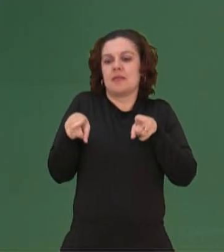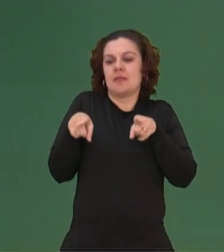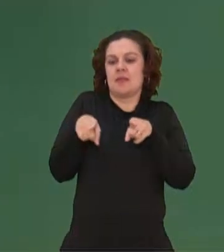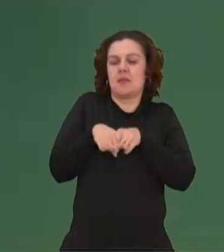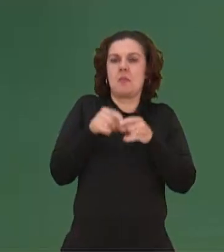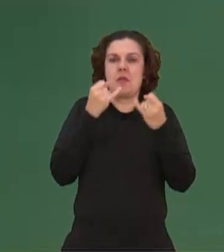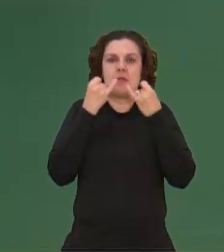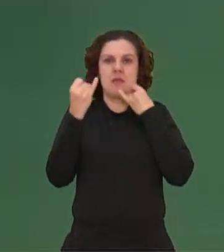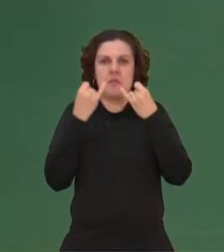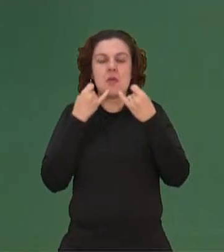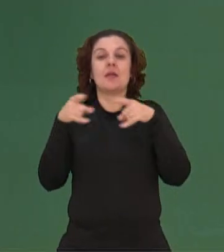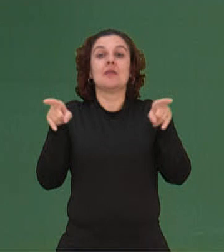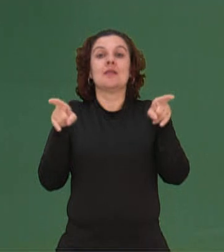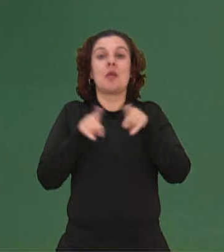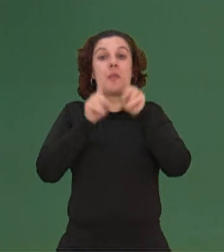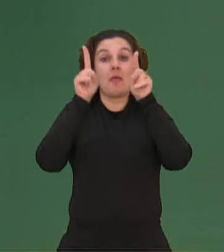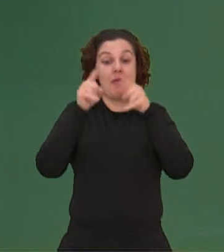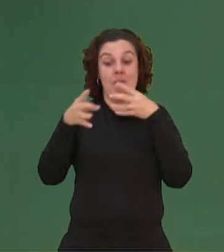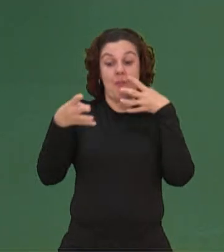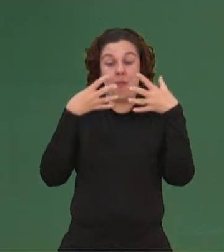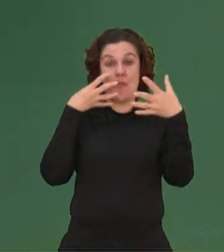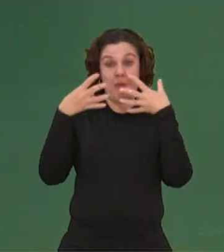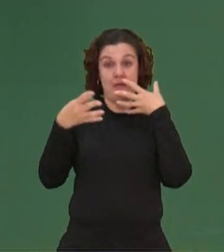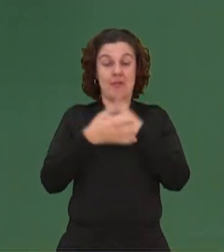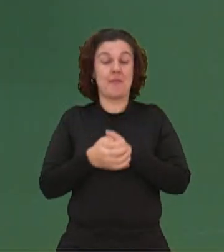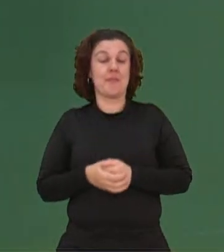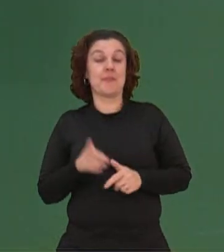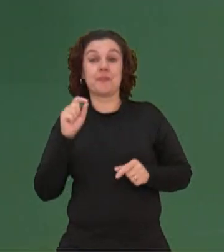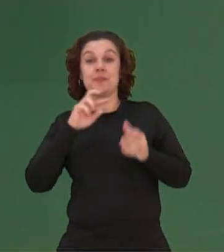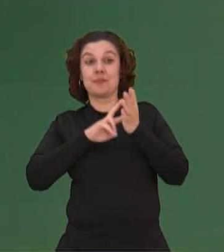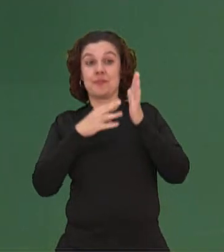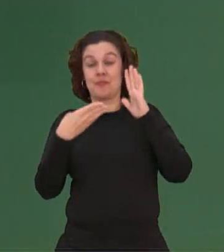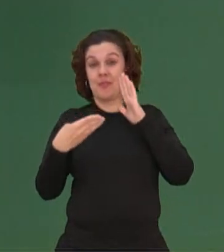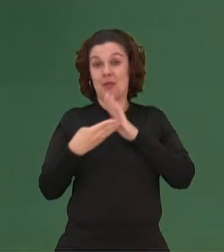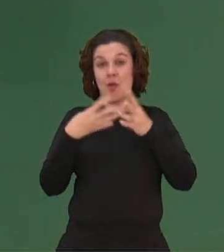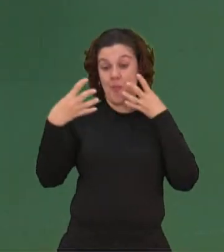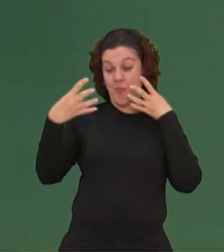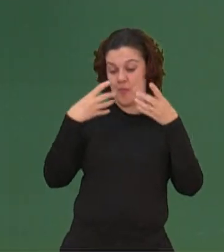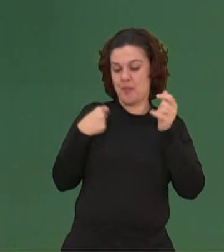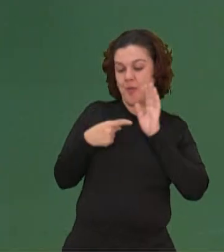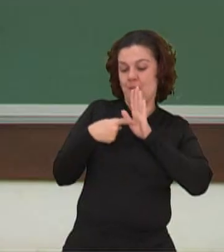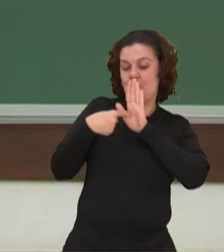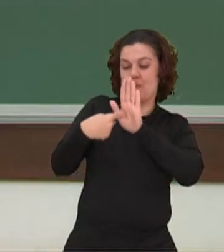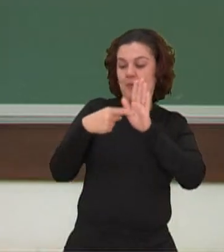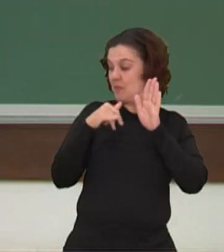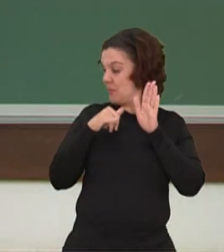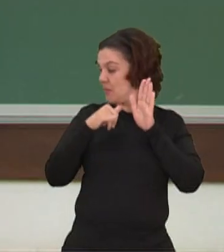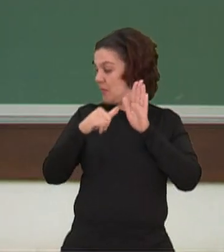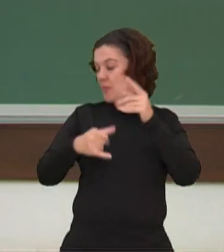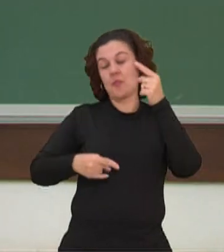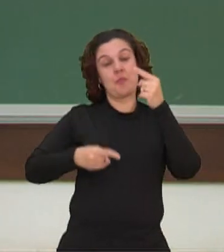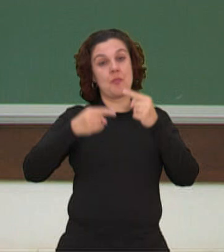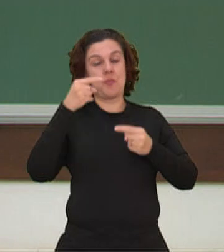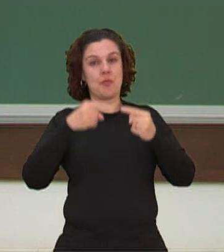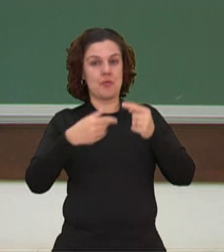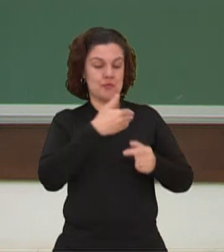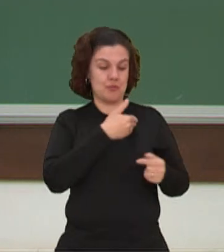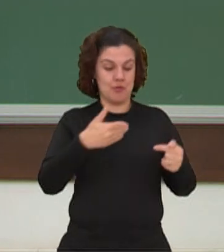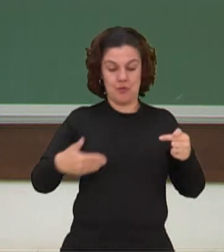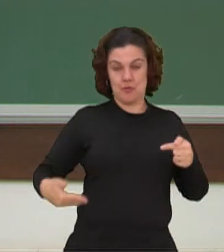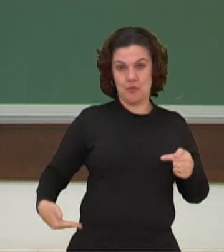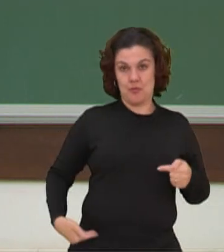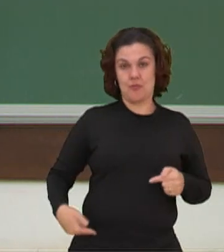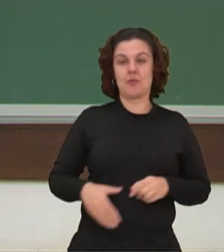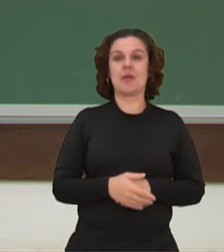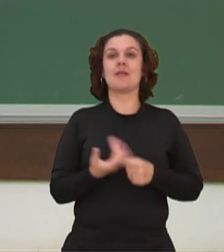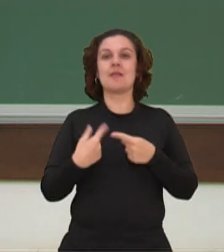de imprensa, também é de propaganda. Então, produzir propaganda política do governo e